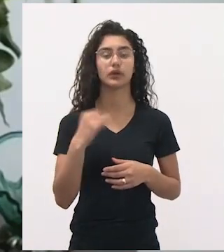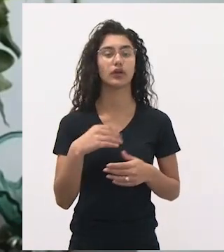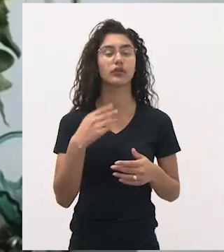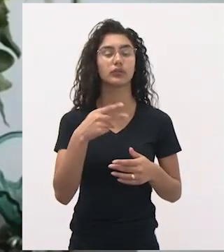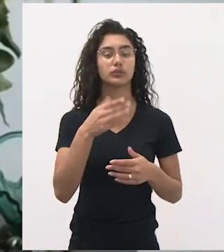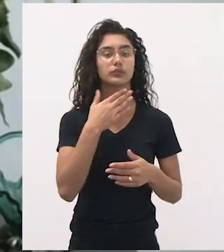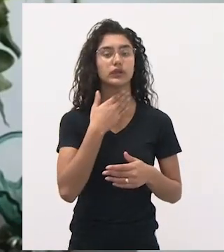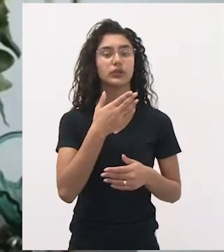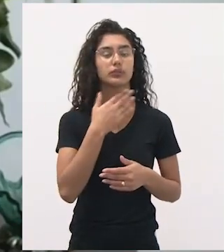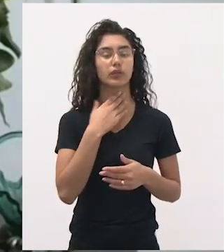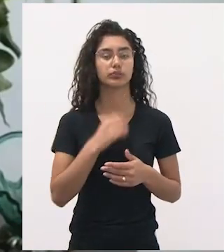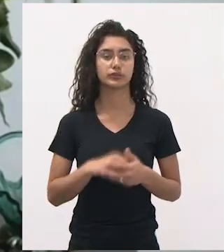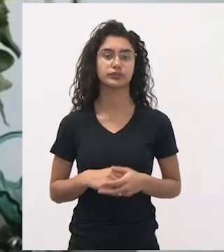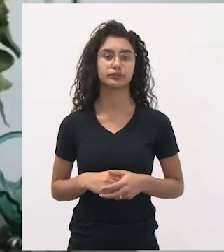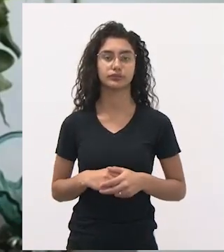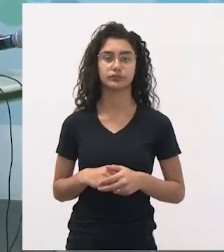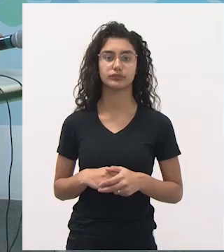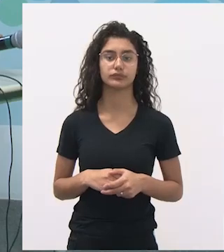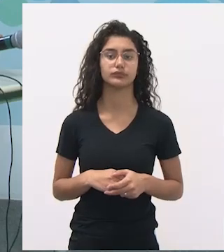bom?